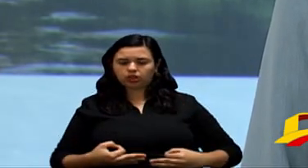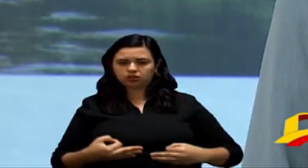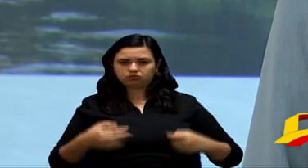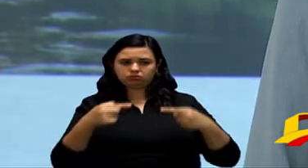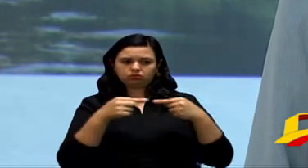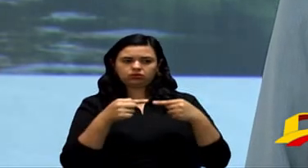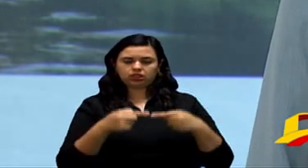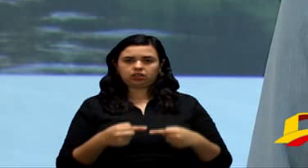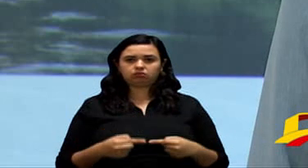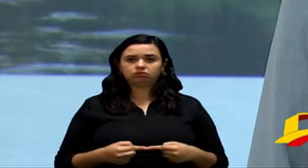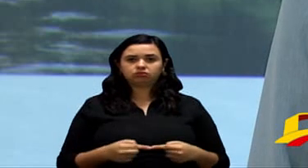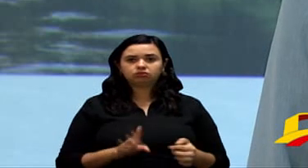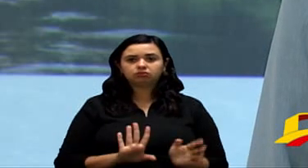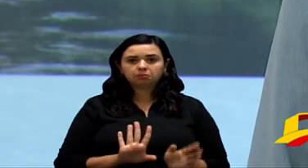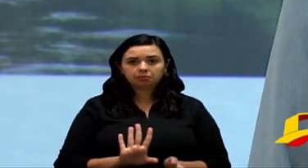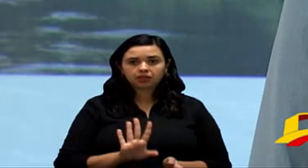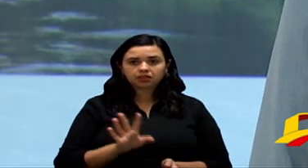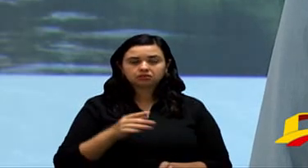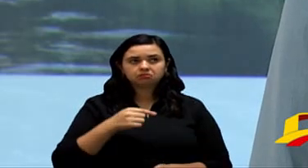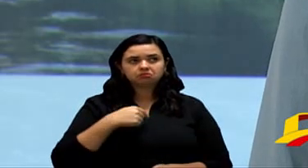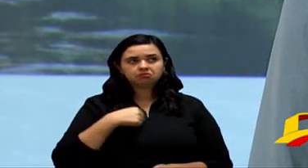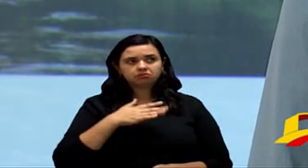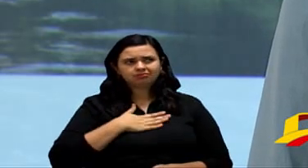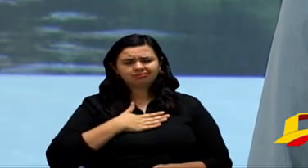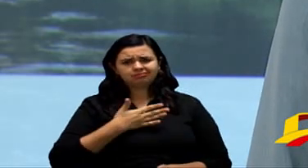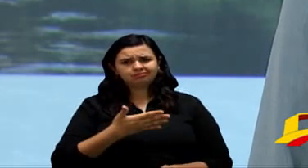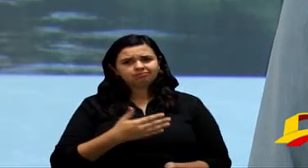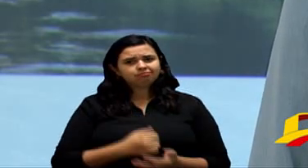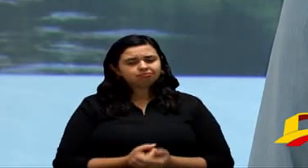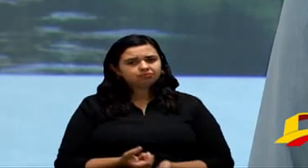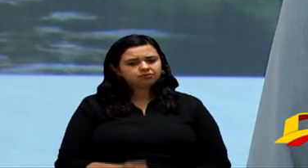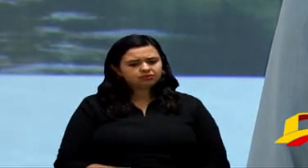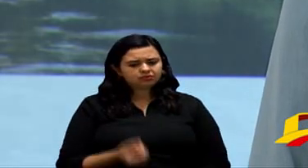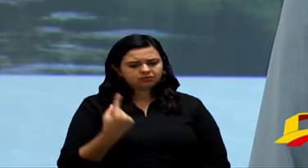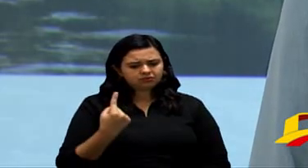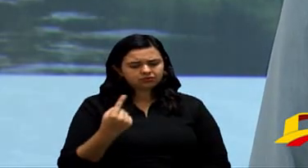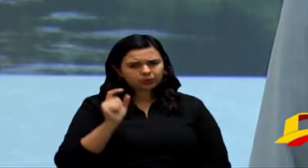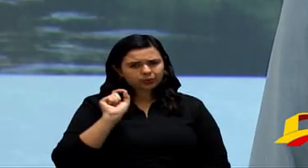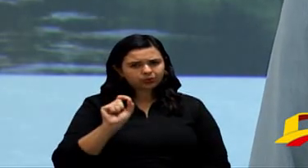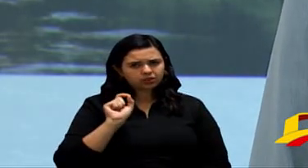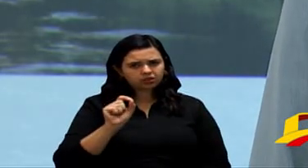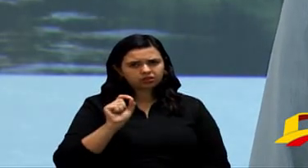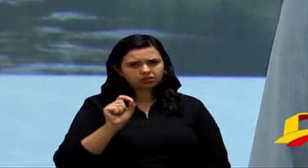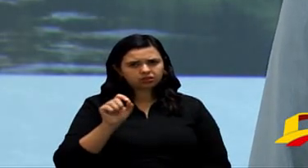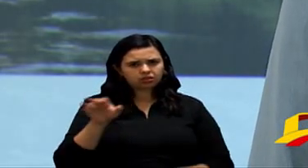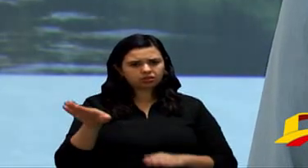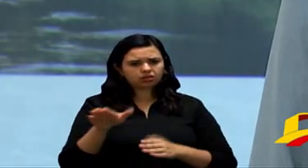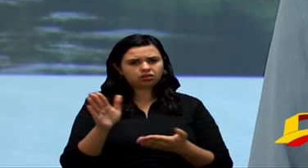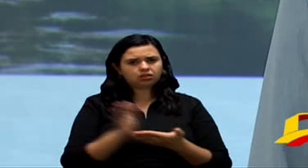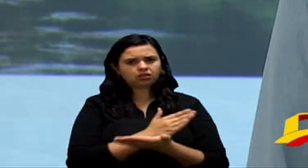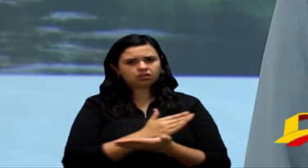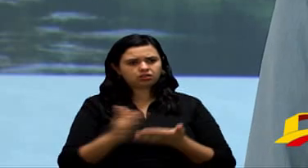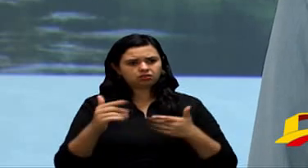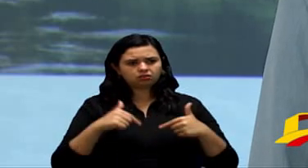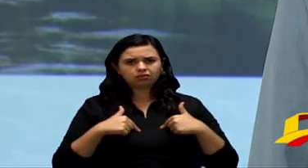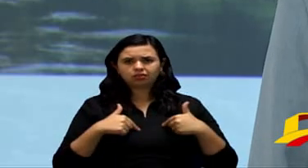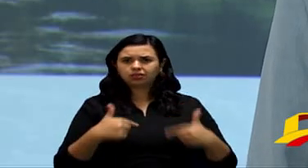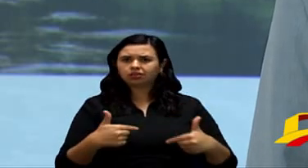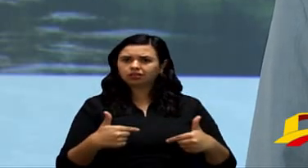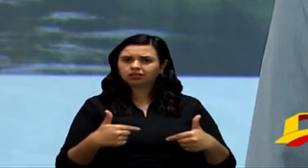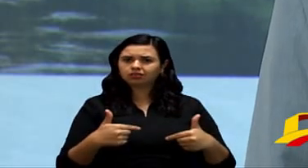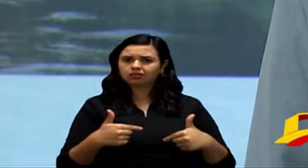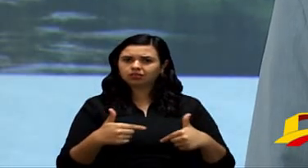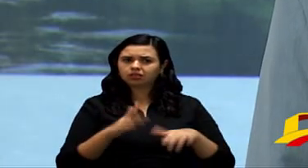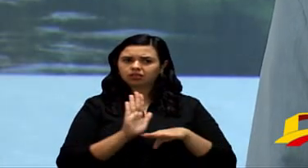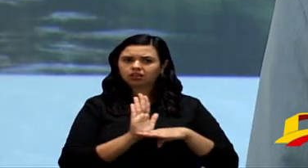agora o que me causa espécie pessoas defender quem agride esta casa